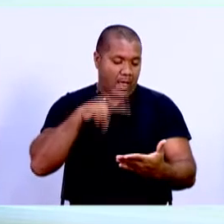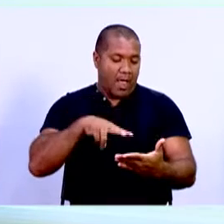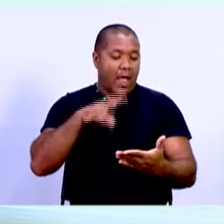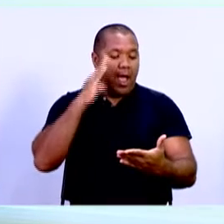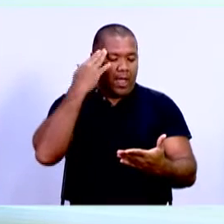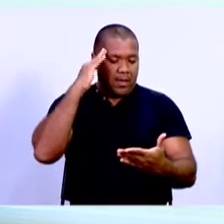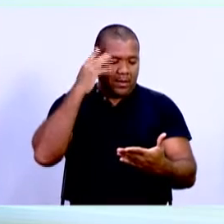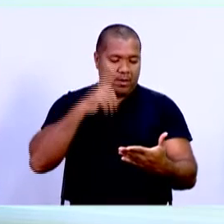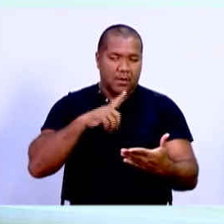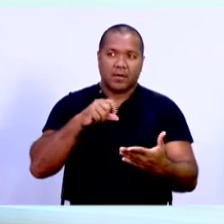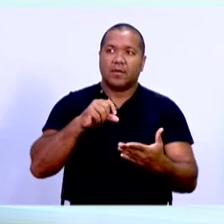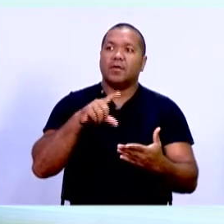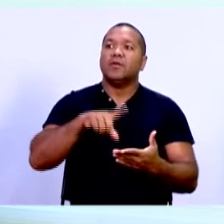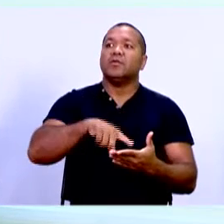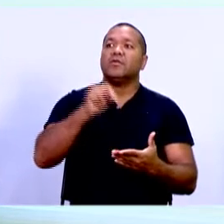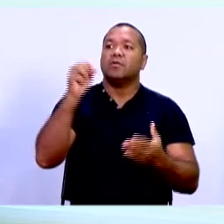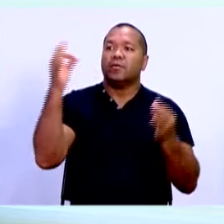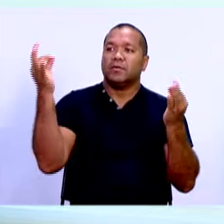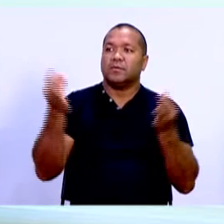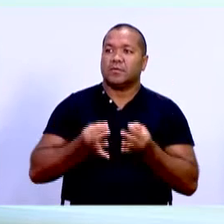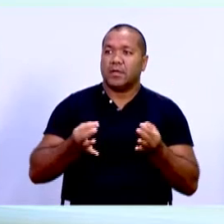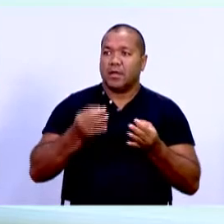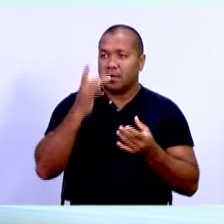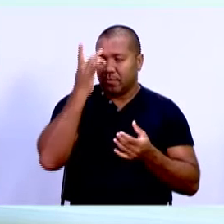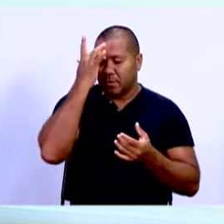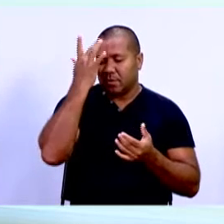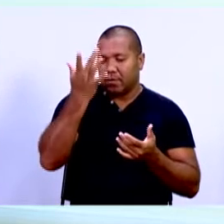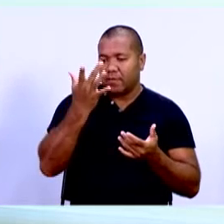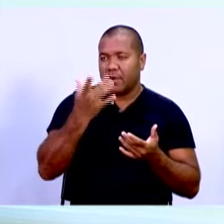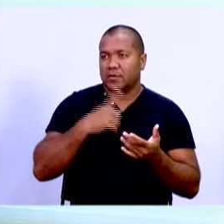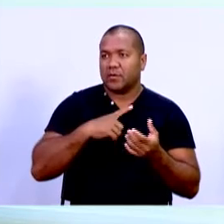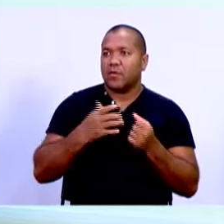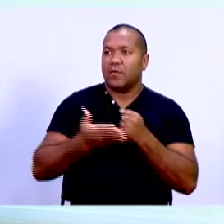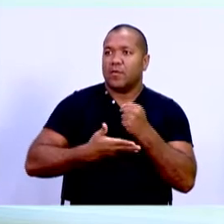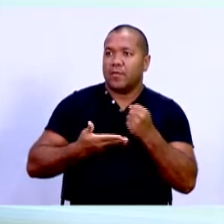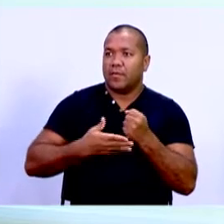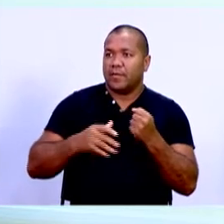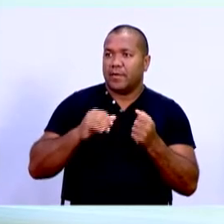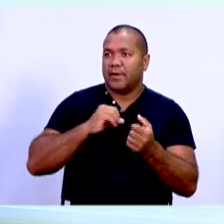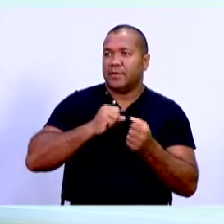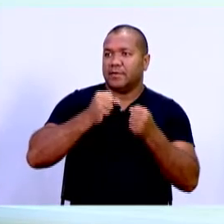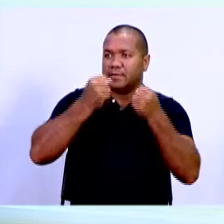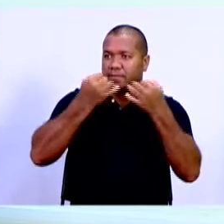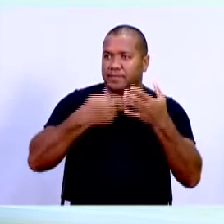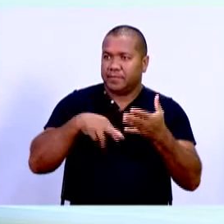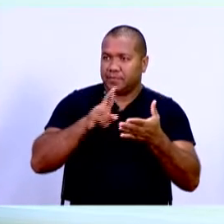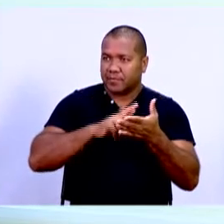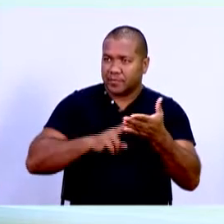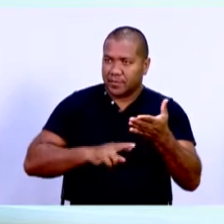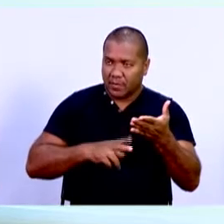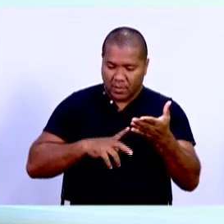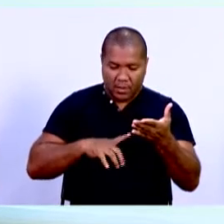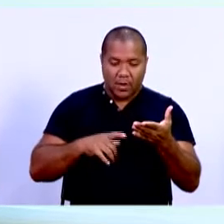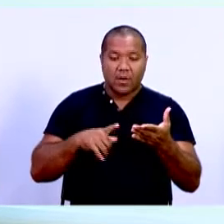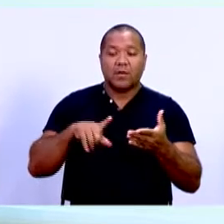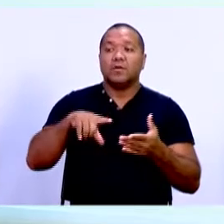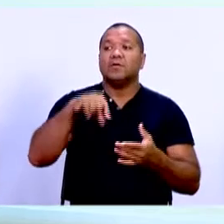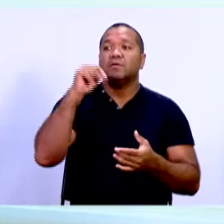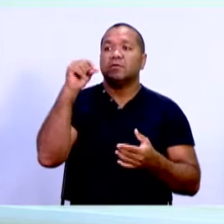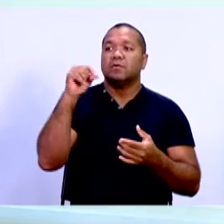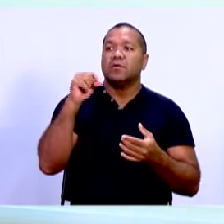essa informação esteja muito fácil e eles possam, com base nessas informações, decidirem, por